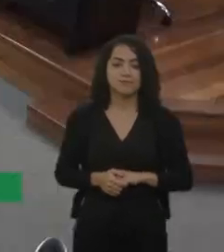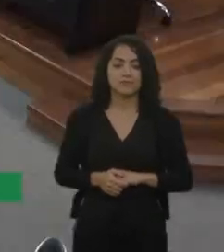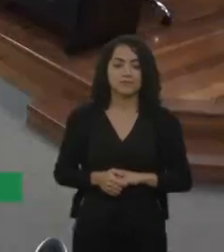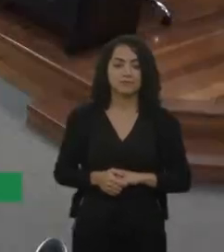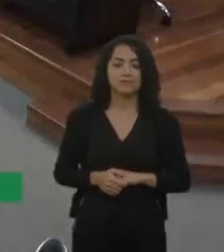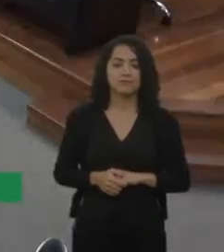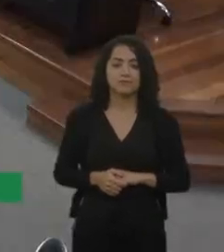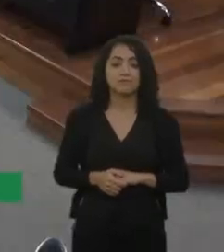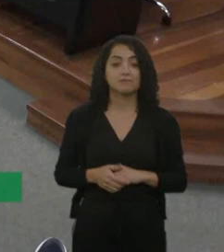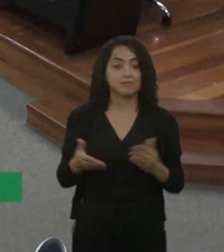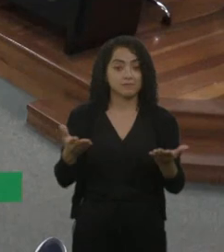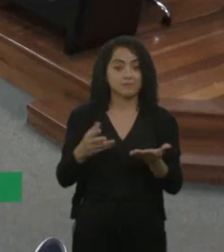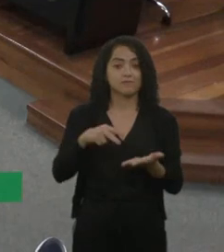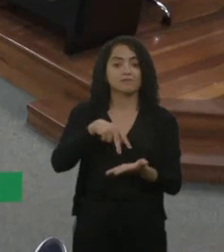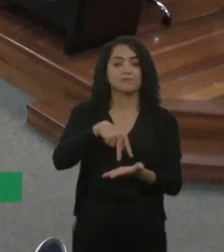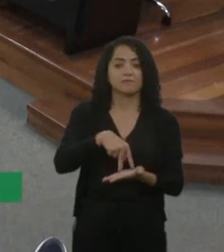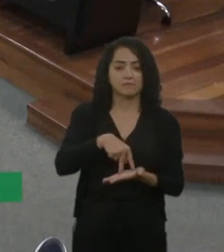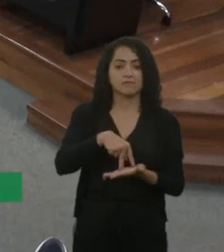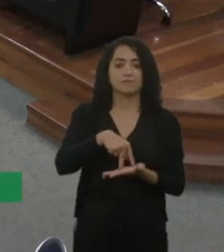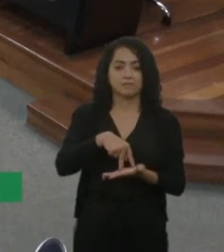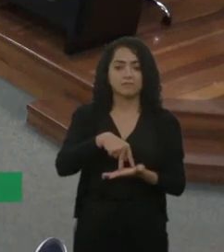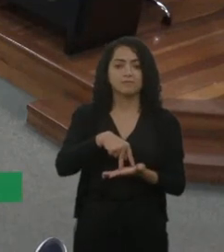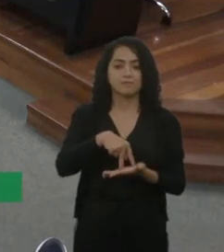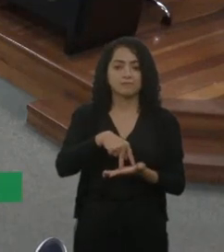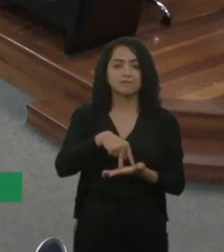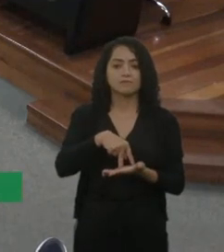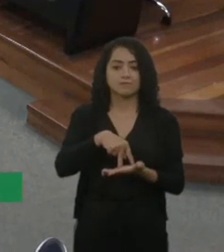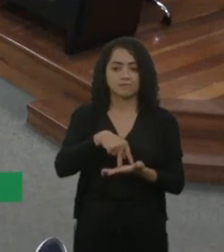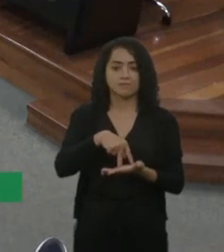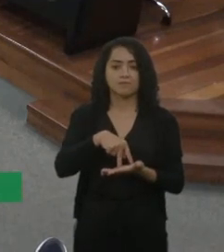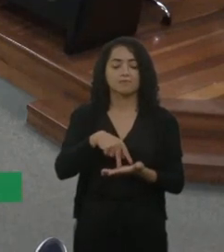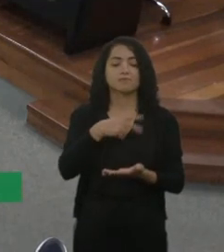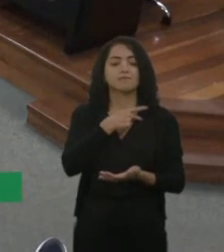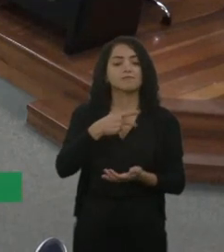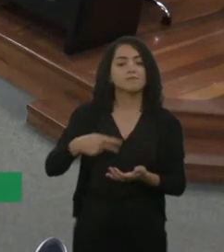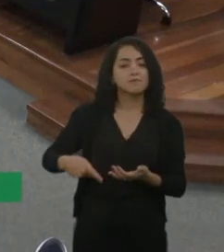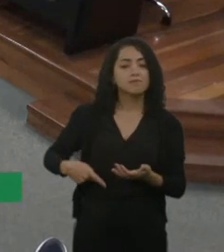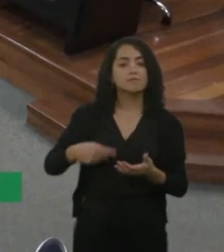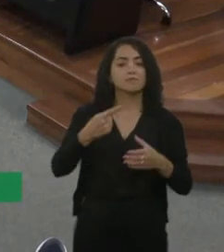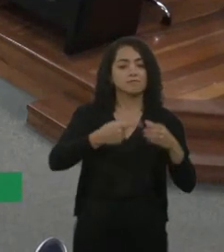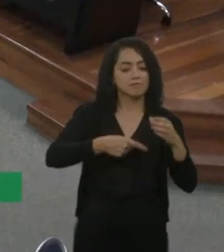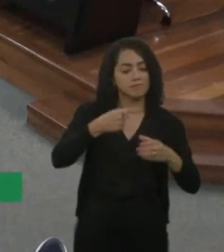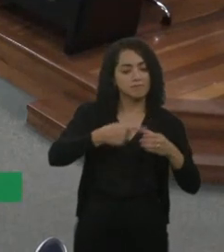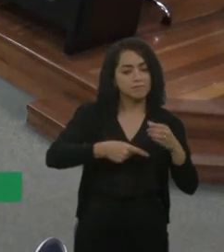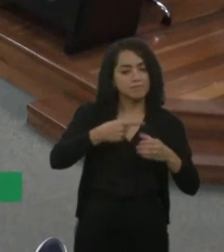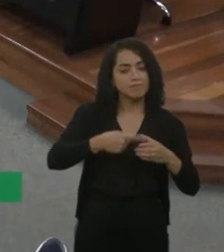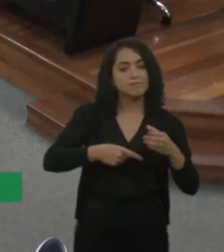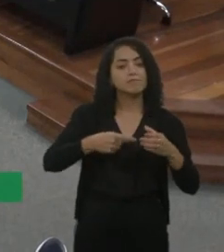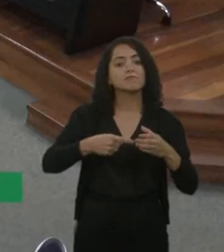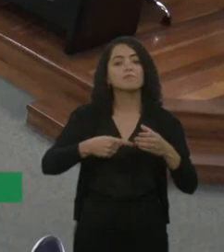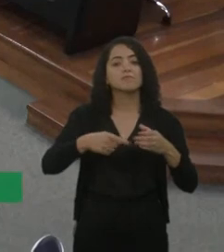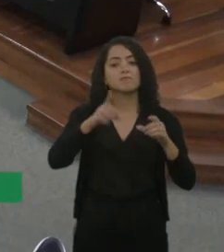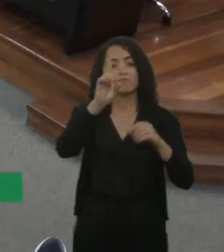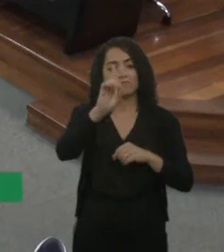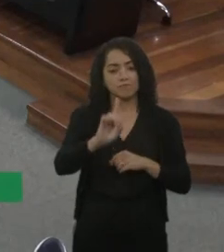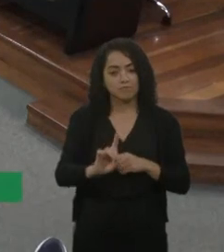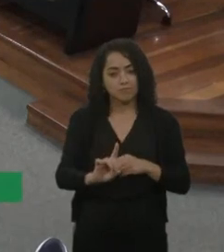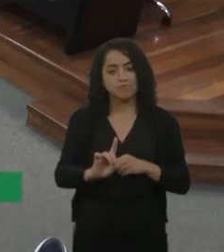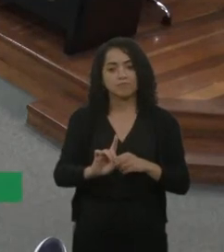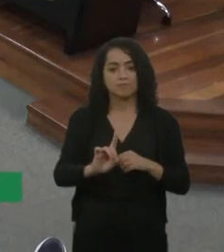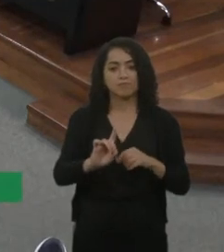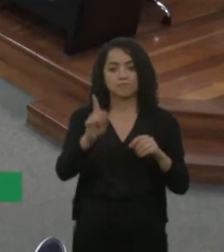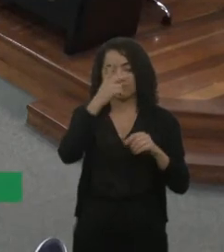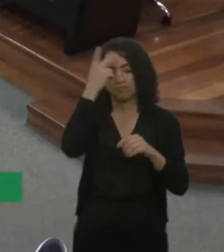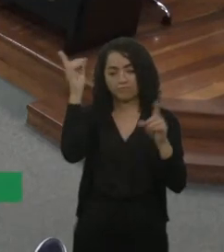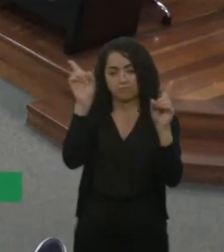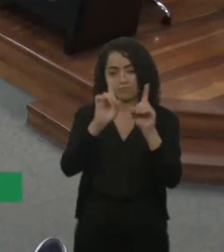Faz uso da palavra, neste momento, excelentíssimo senhor presidente da Comissão de Defesa dos Direitos da Pessoa com Deficiência,